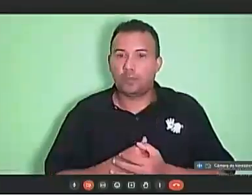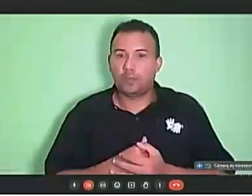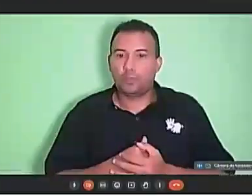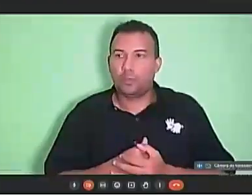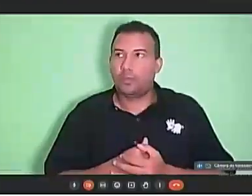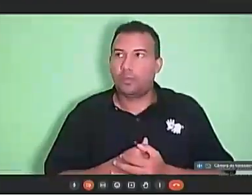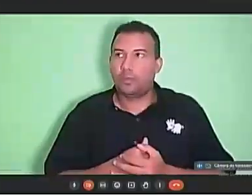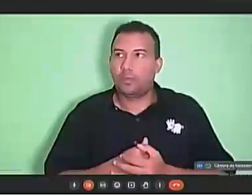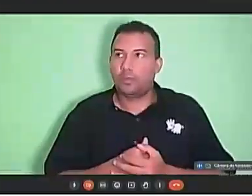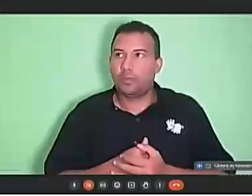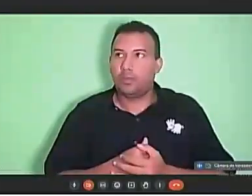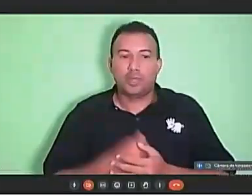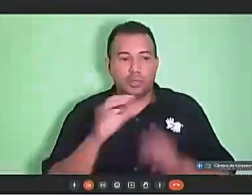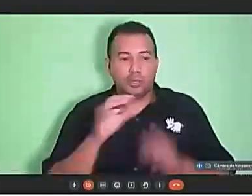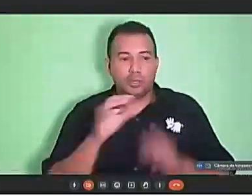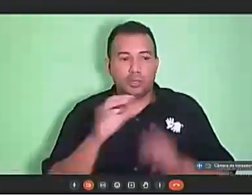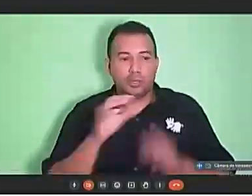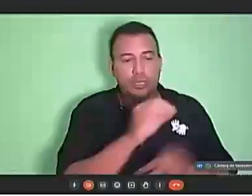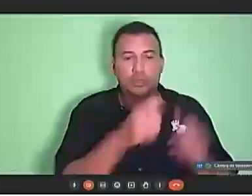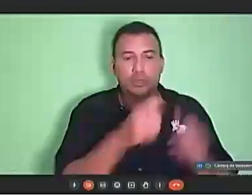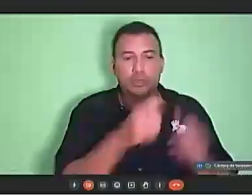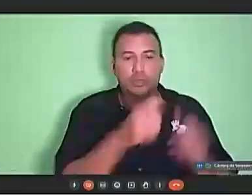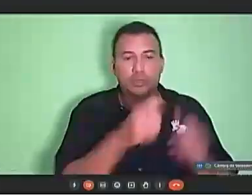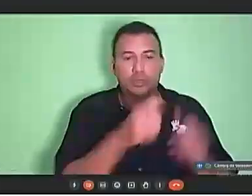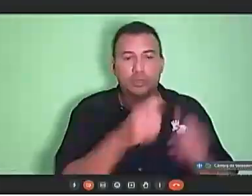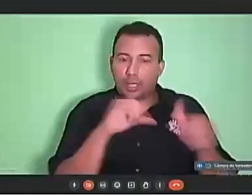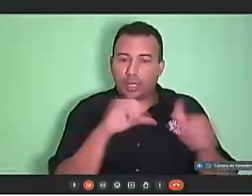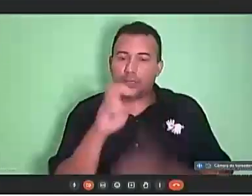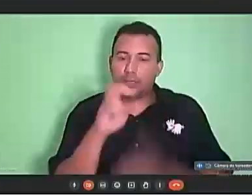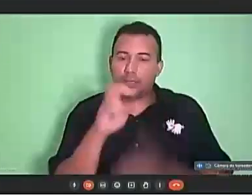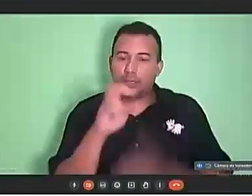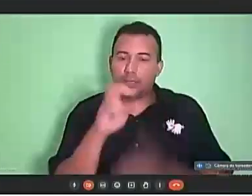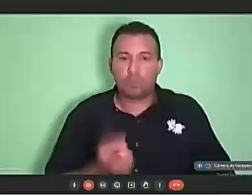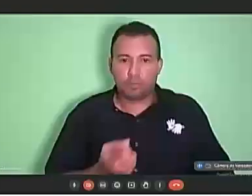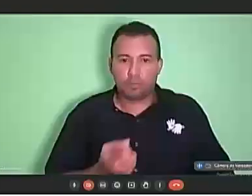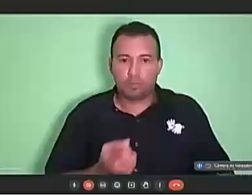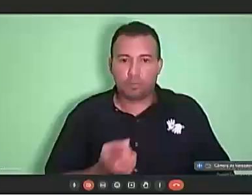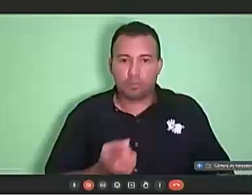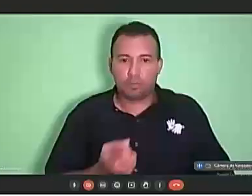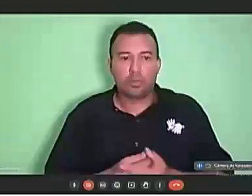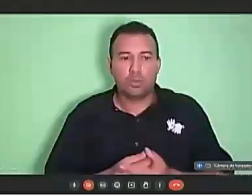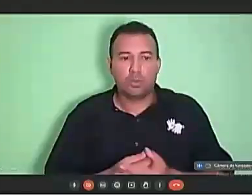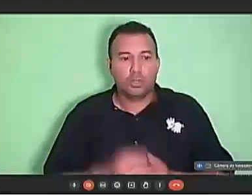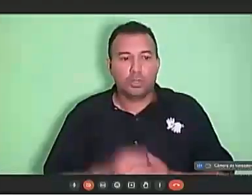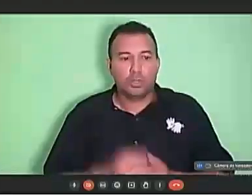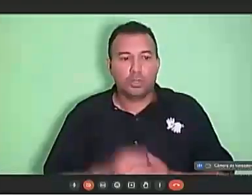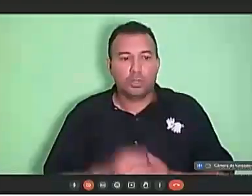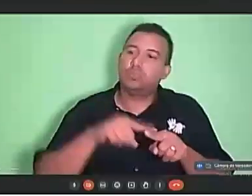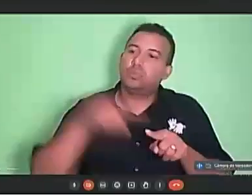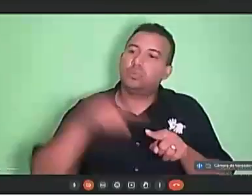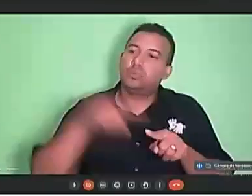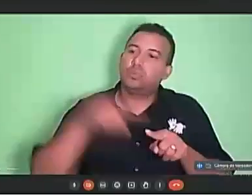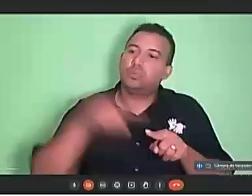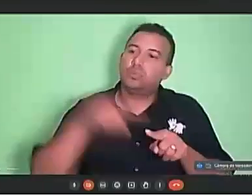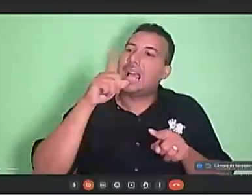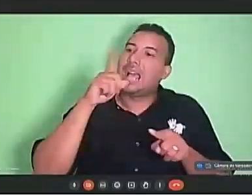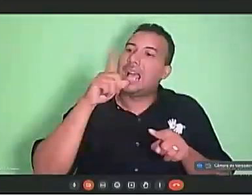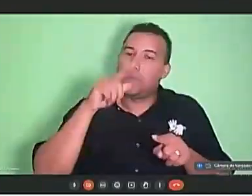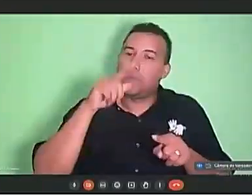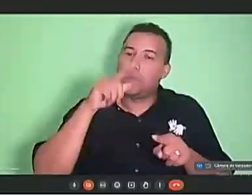de 0 e chegando em 5.000, que é a cheia de 83. E na vertical, nós temos a altura da água sobre o nível do mar. A gente precisa tirar